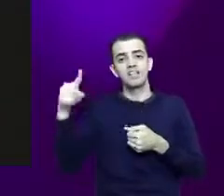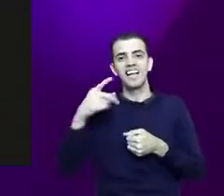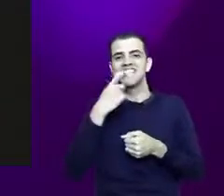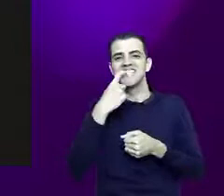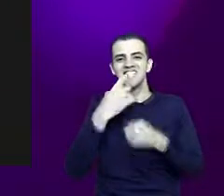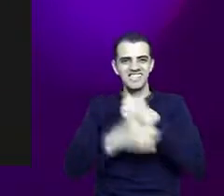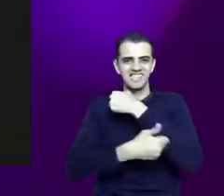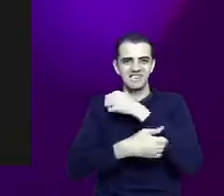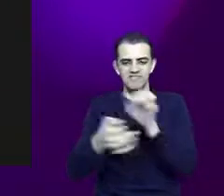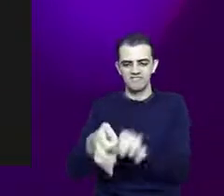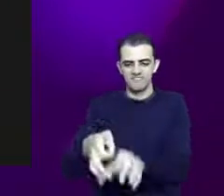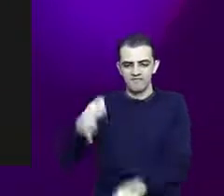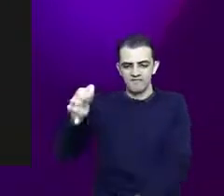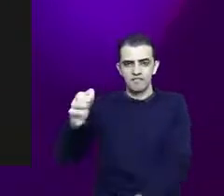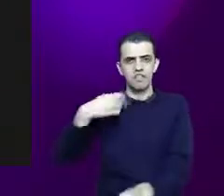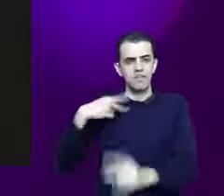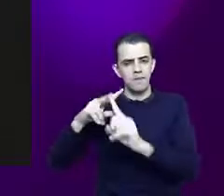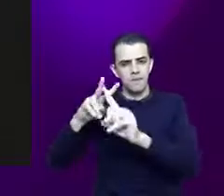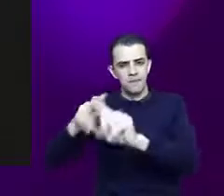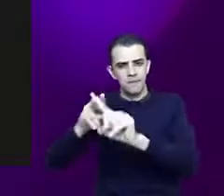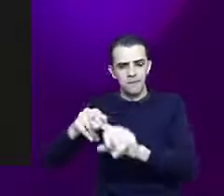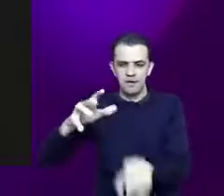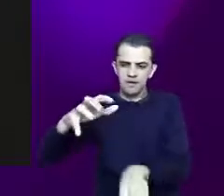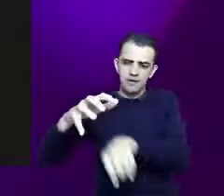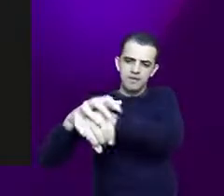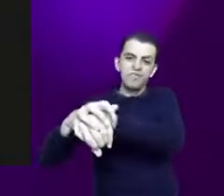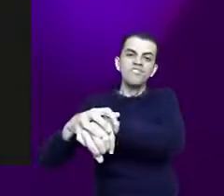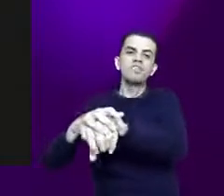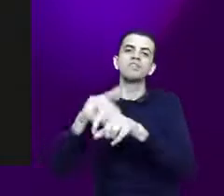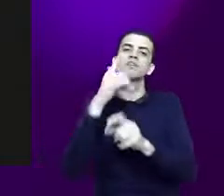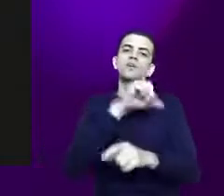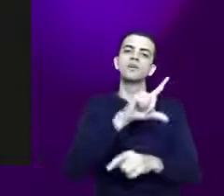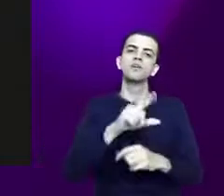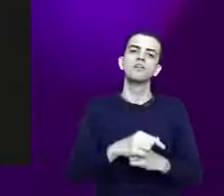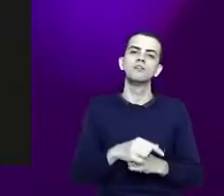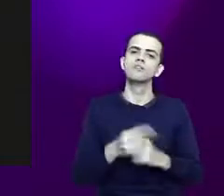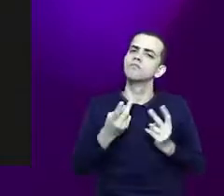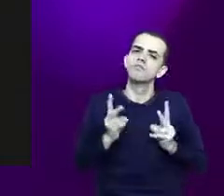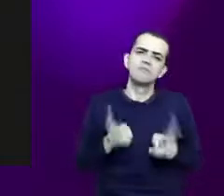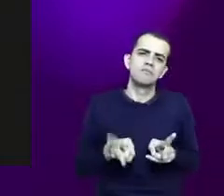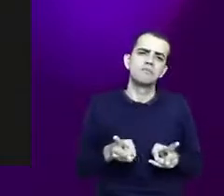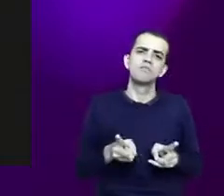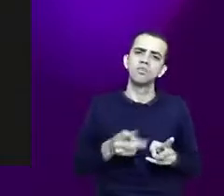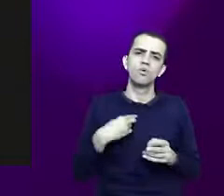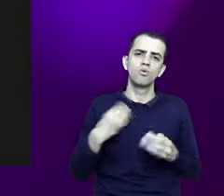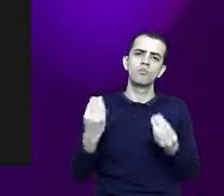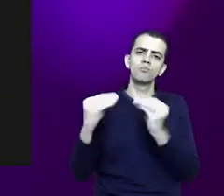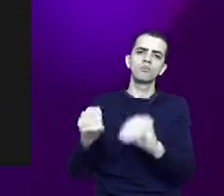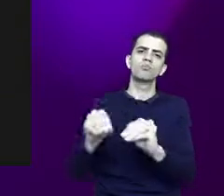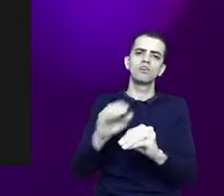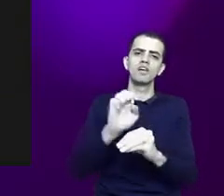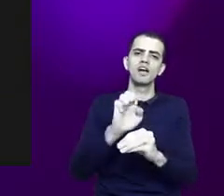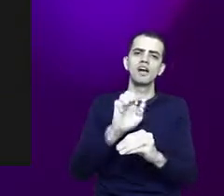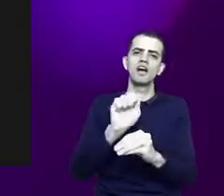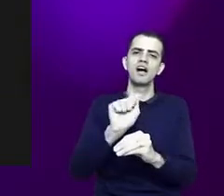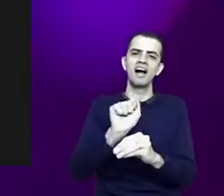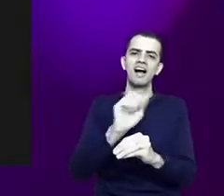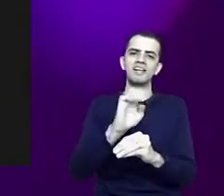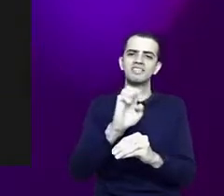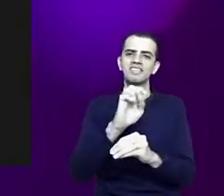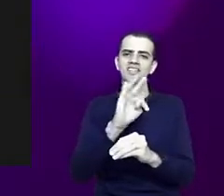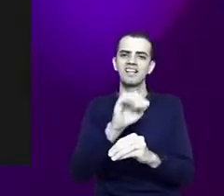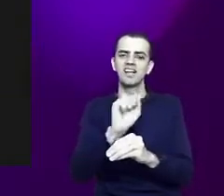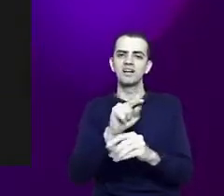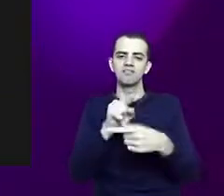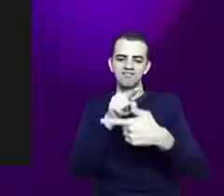do que eu coloquei no acetábulo. Eu trabalho sempre para colocar o acetábulo em torno de 40 graus no plano